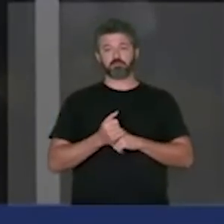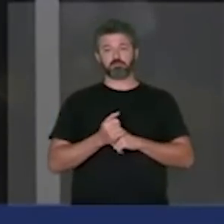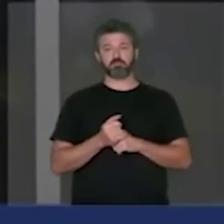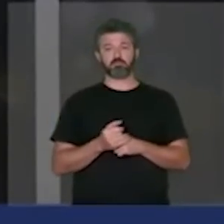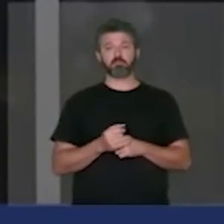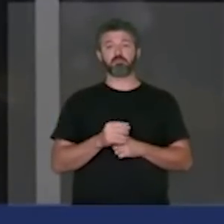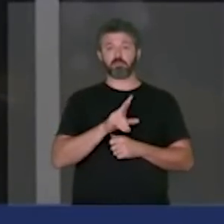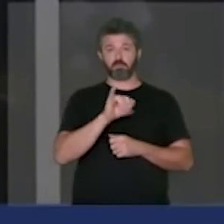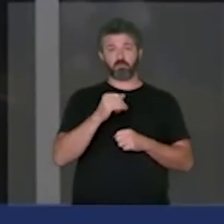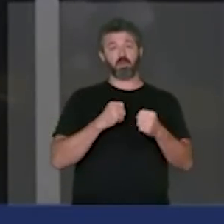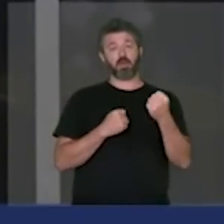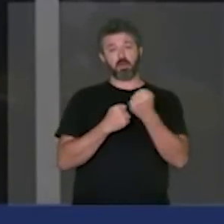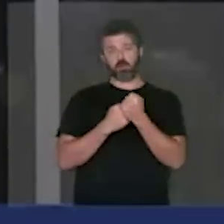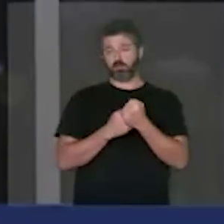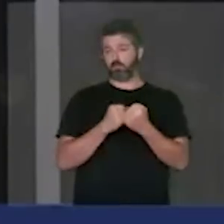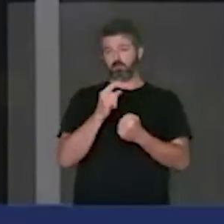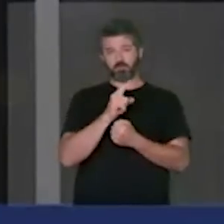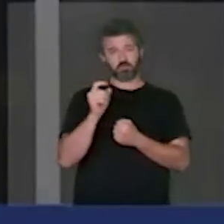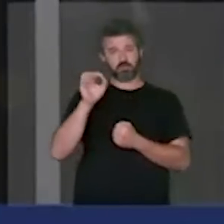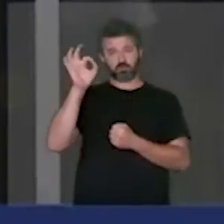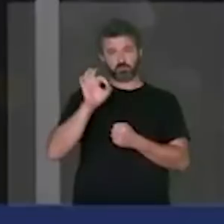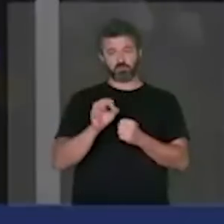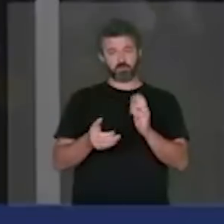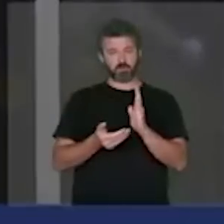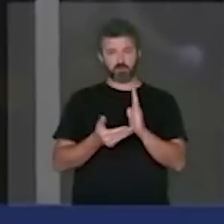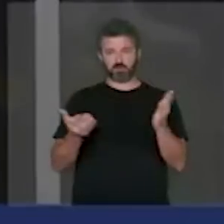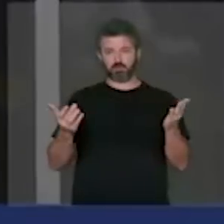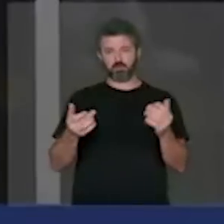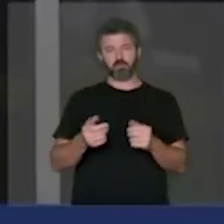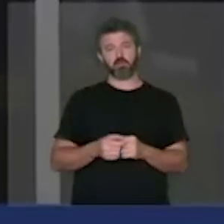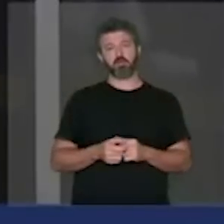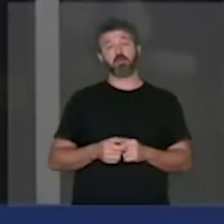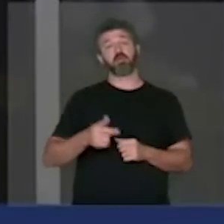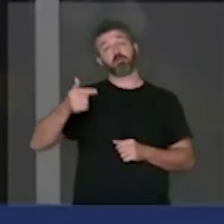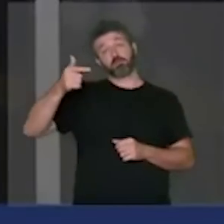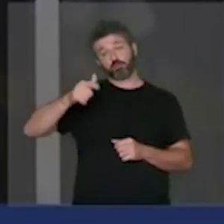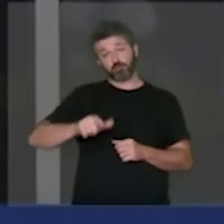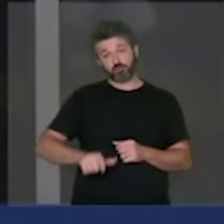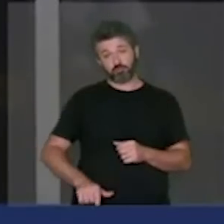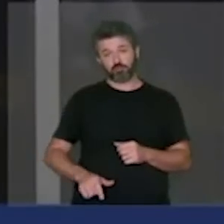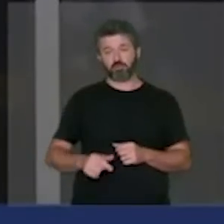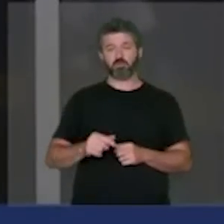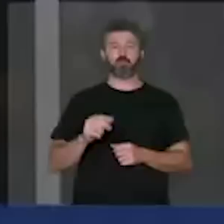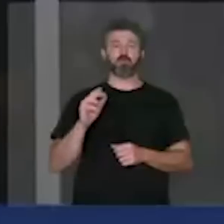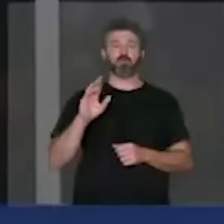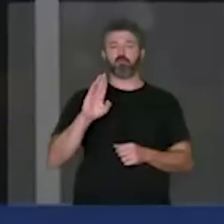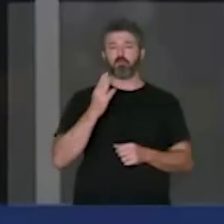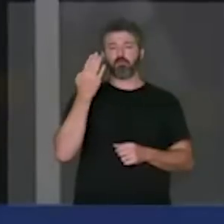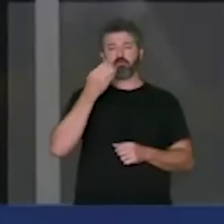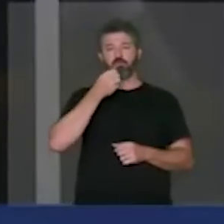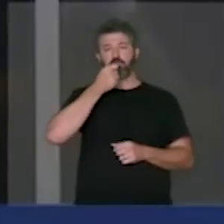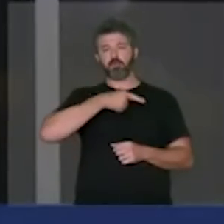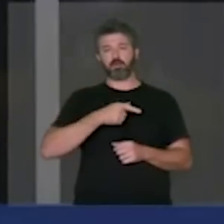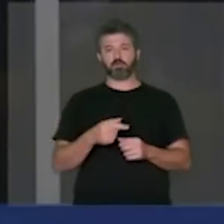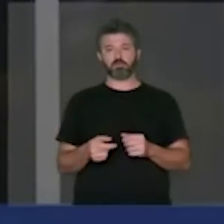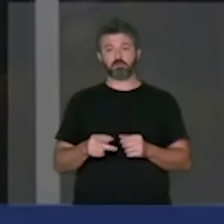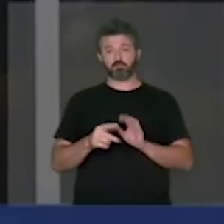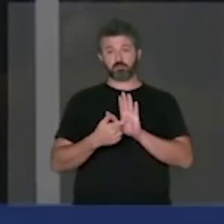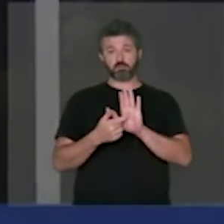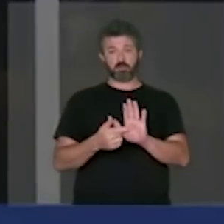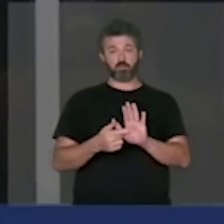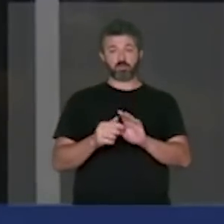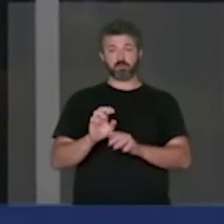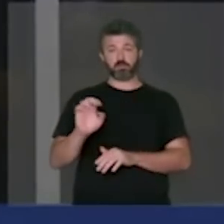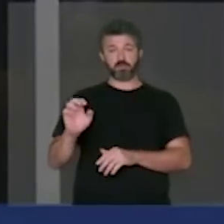contará com apoio unânime desta casa. Ou seja, mais uma vez, a hipocrisia aqui será demonstrada pela